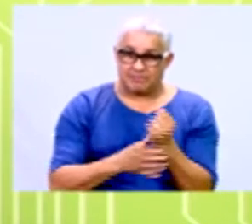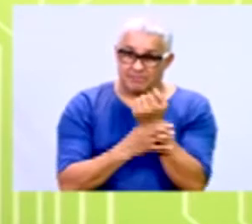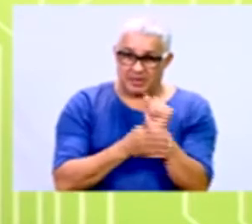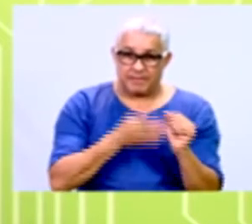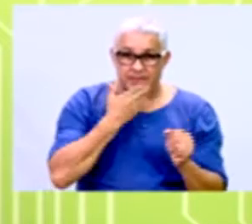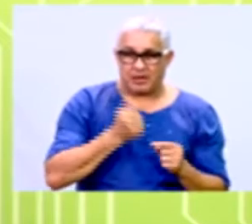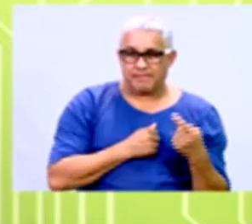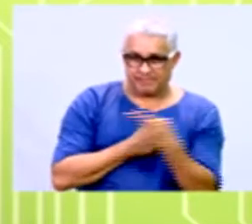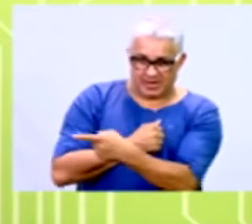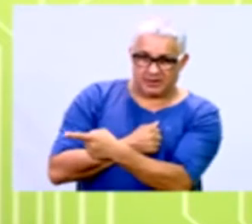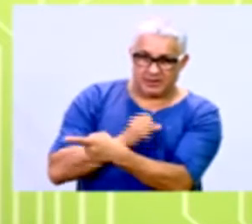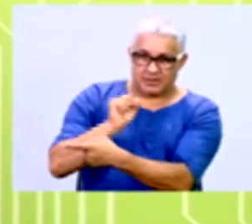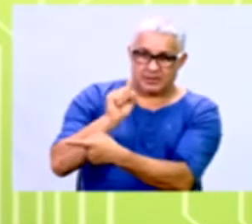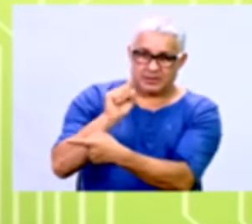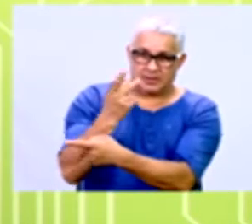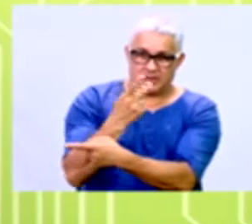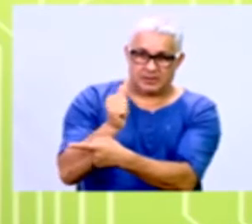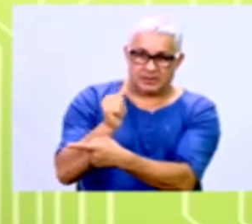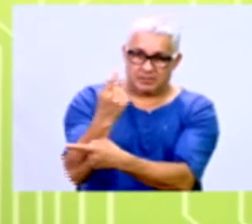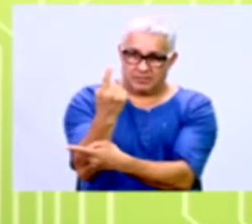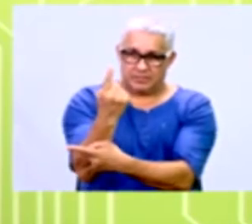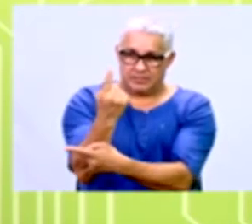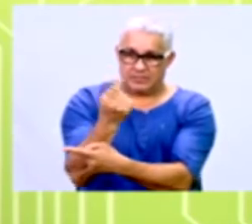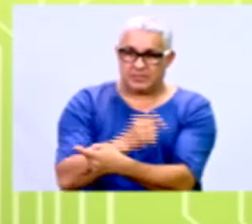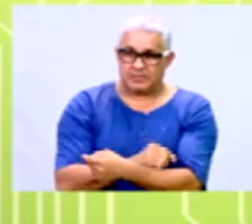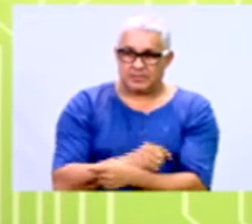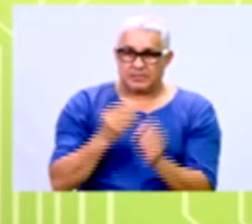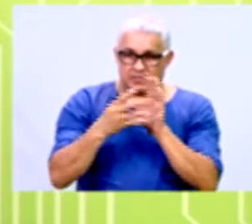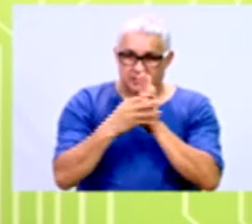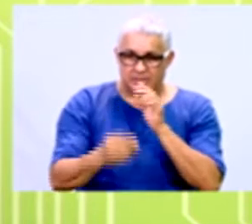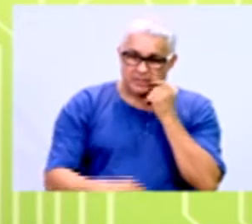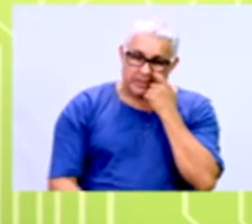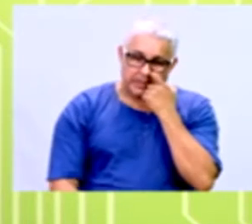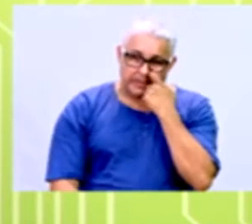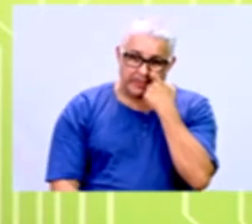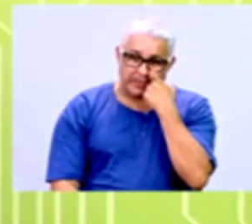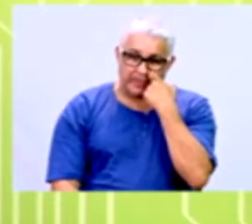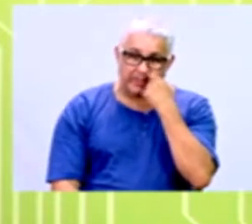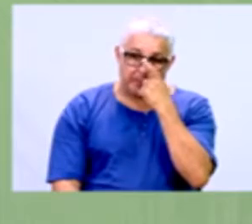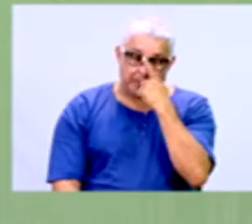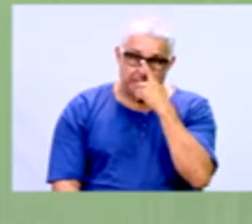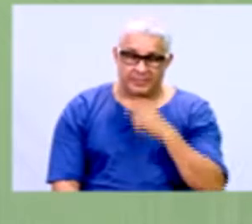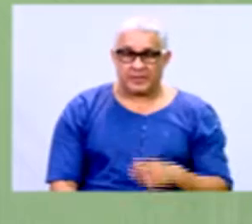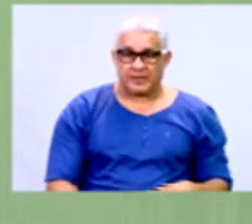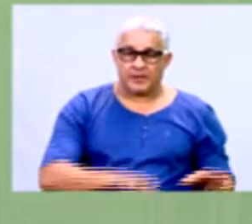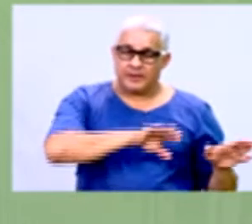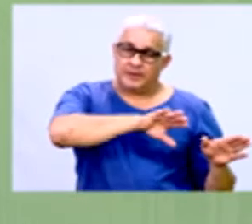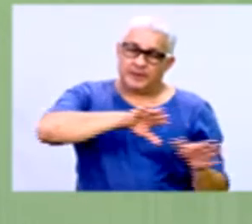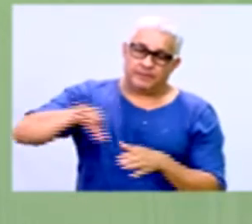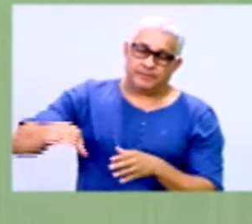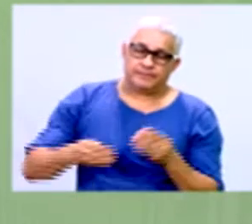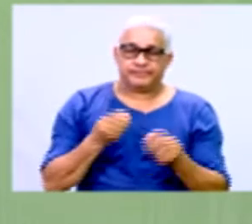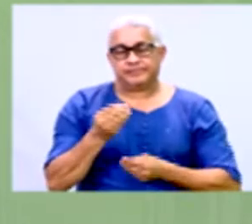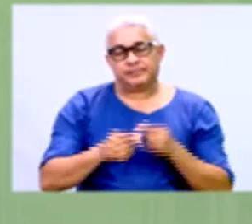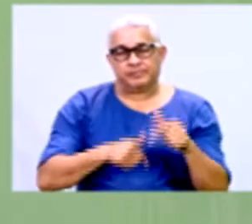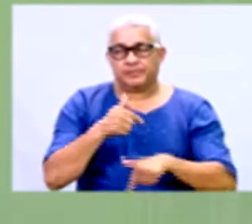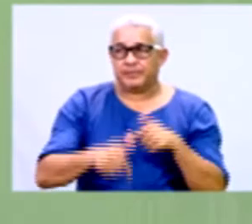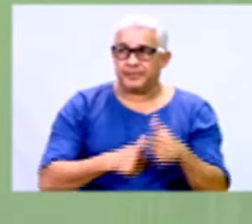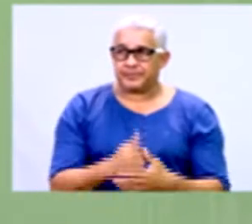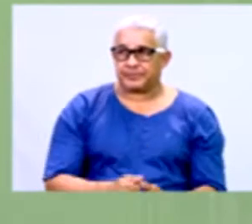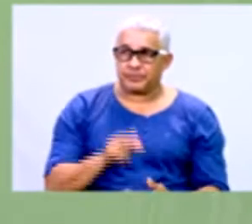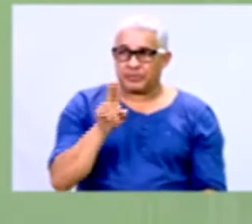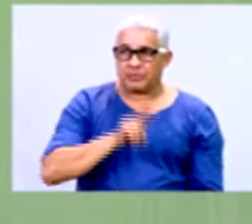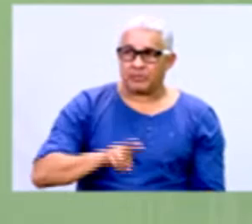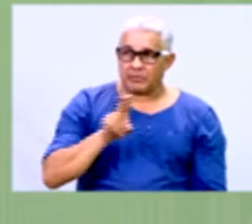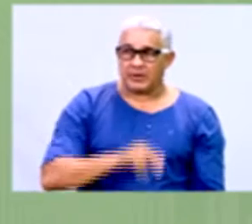né, acaba optando pelo SHA-1, pelo modelo SHA-1. Bom, vamos ver como é que funciona isso aqui